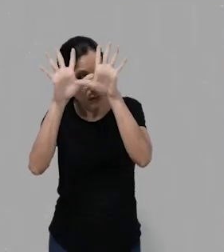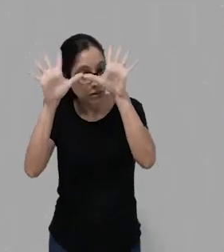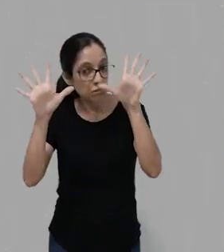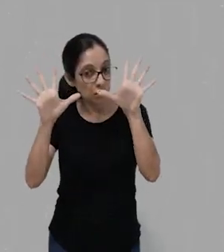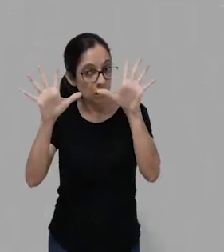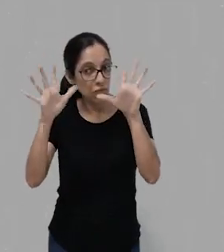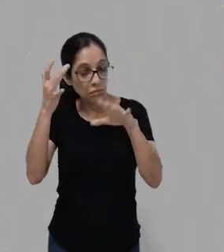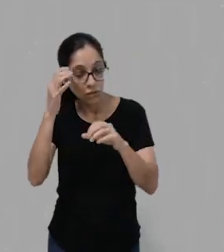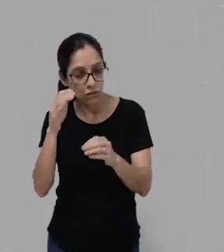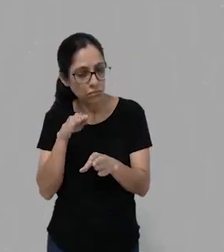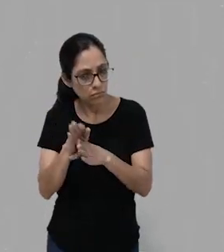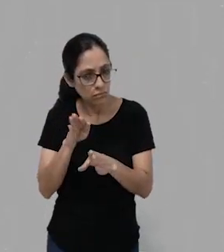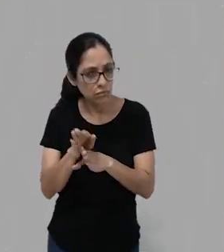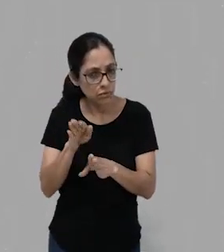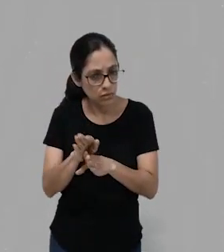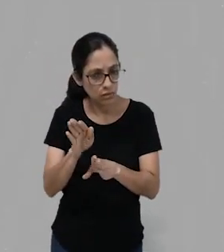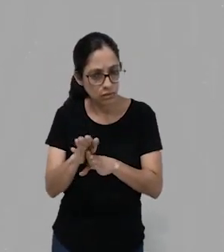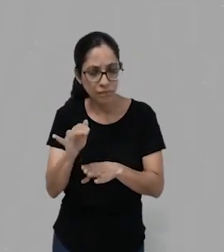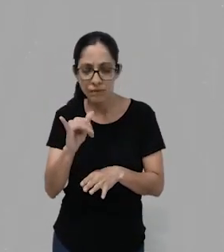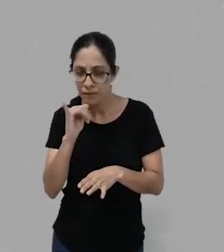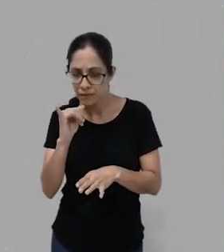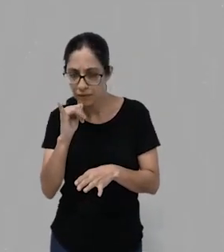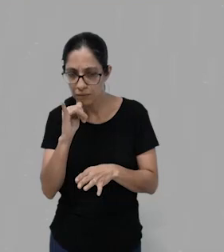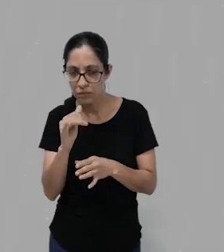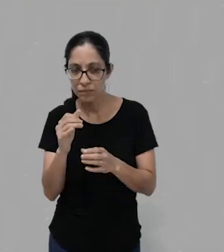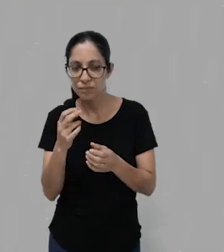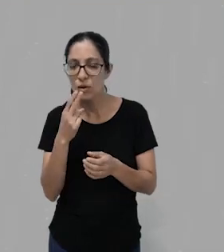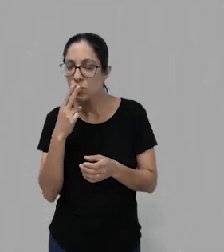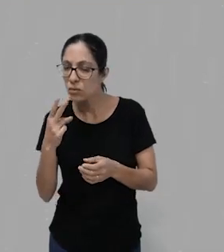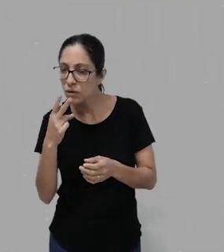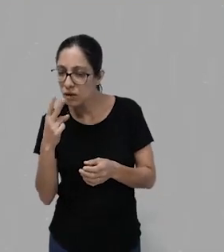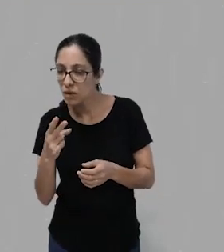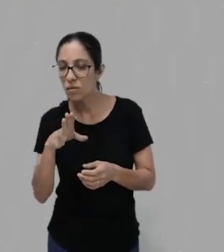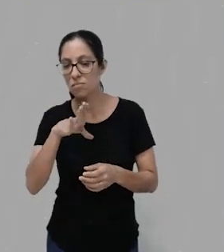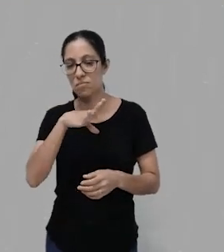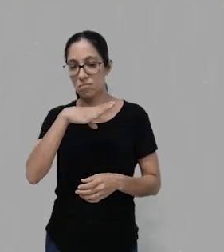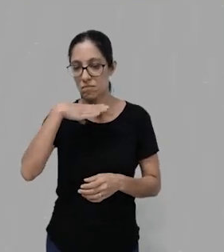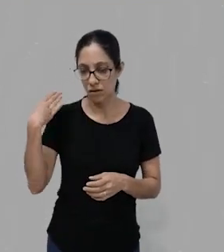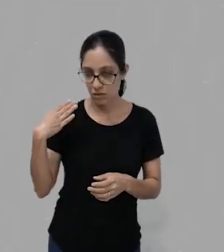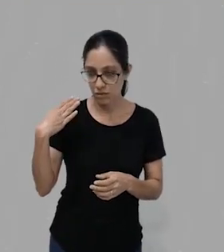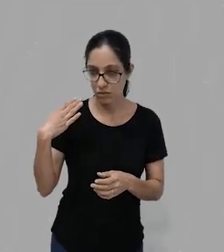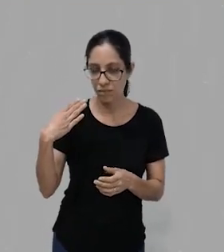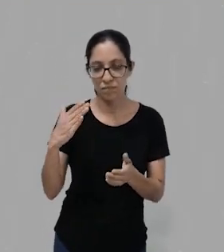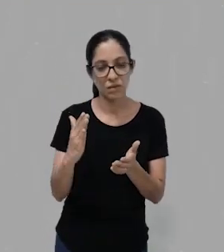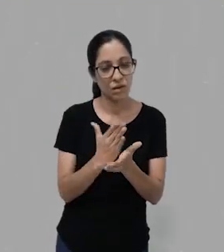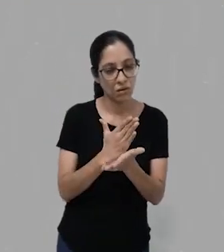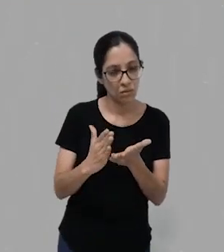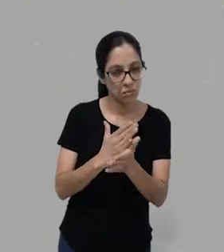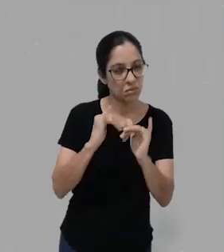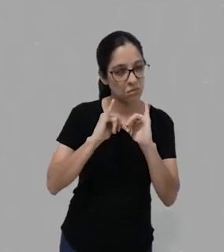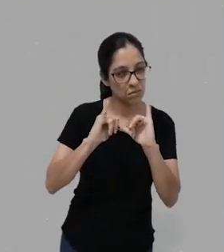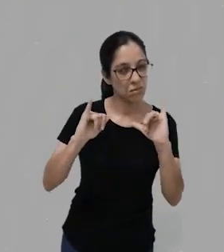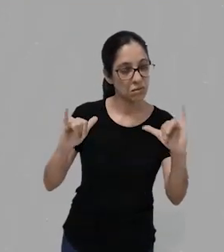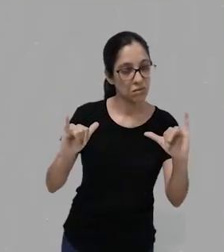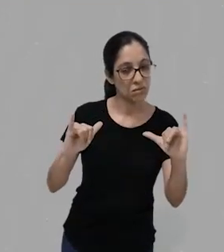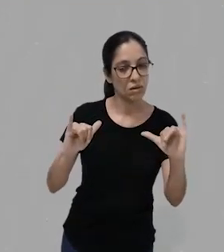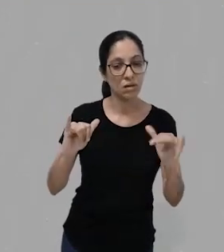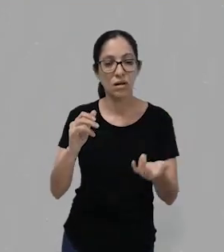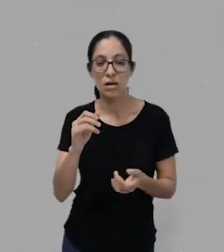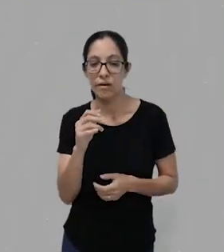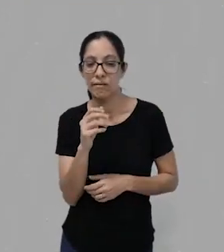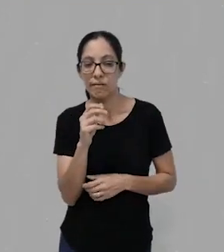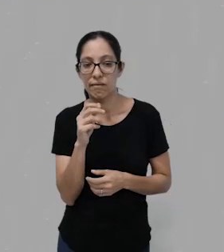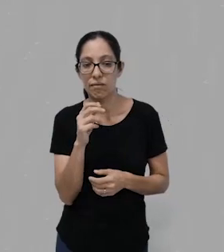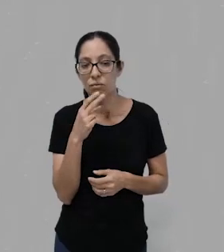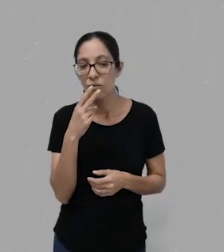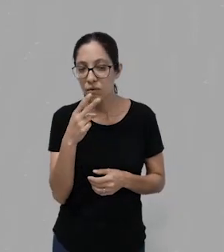que está fumando. Por exemplo, aqui está aqui, o cigarro mata, algumas falam do cigarro causa impotência, causa aborto,